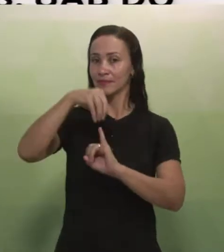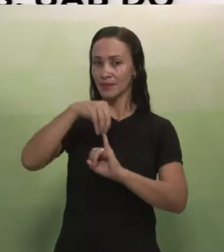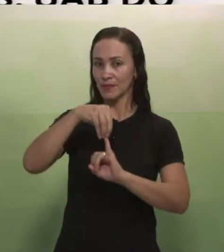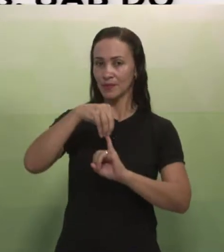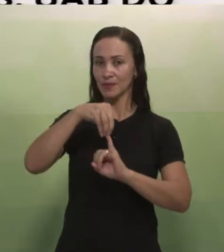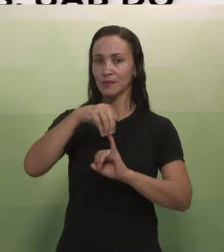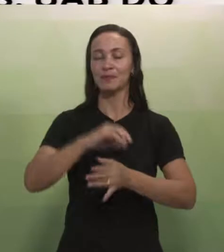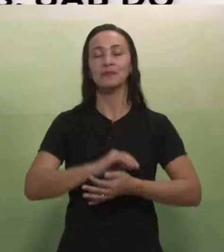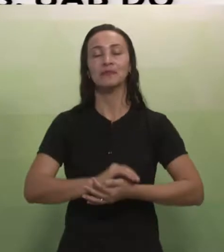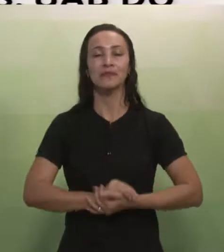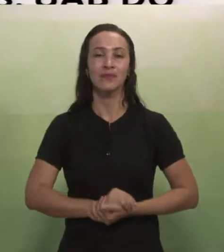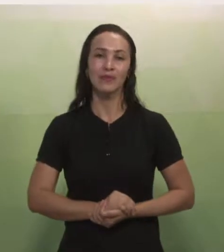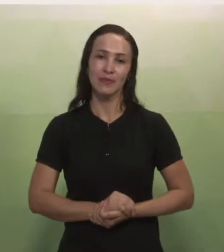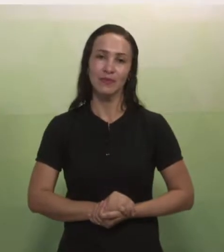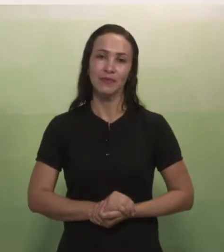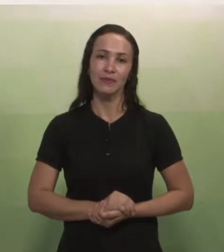FNMG.